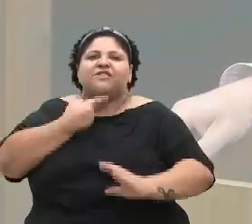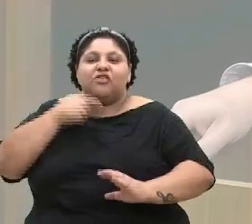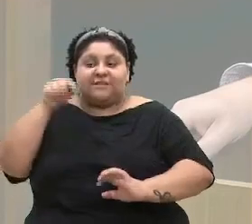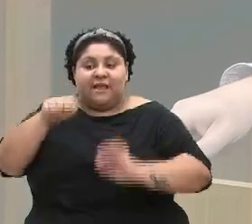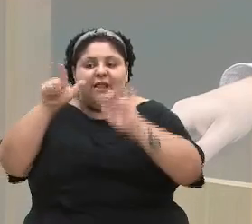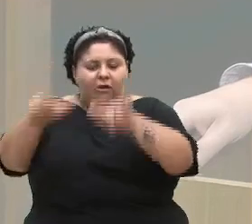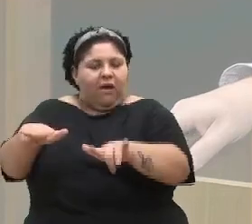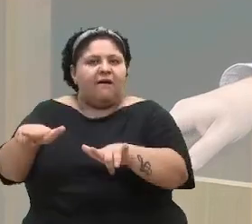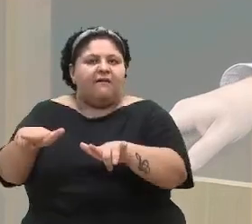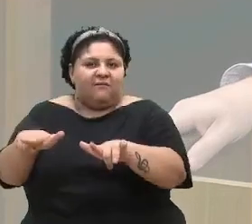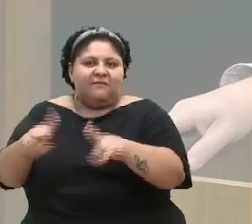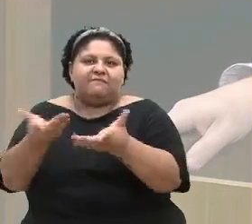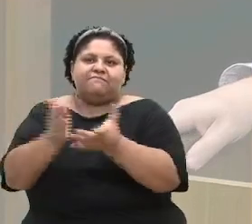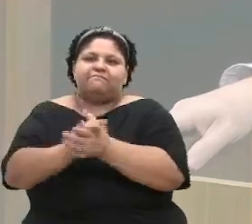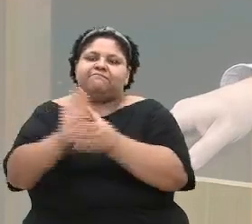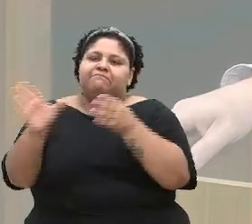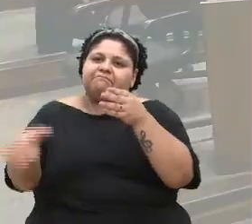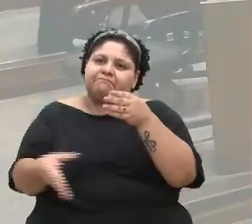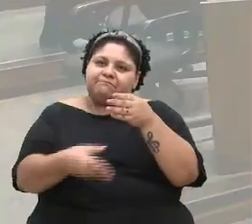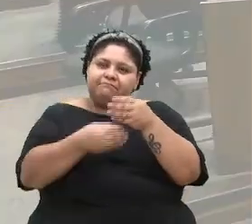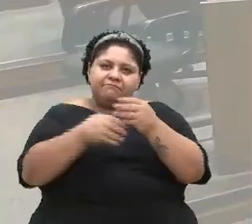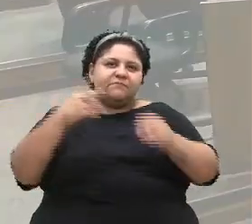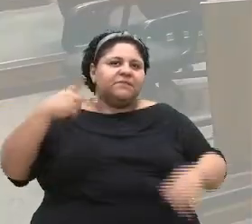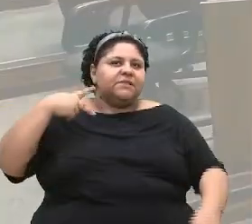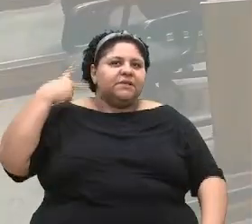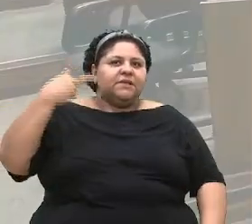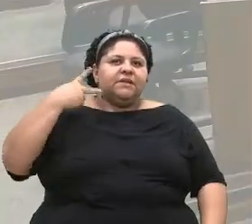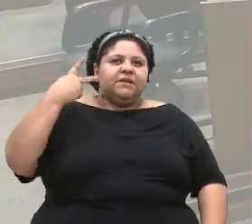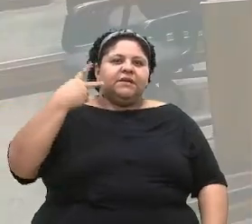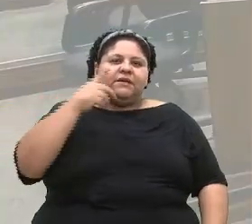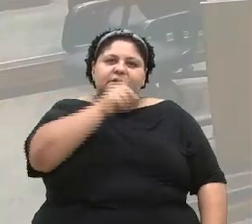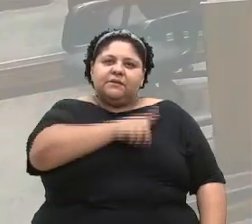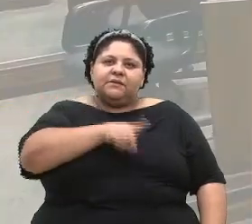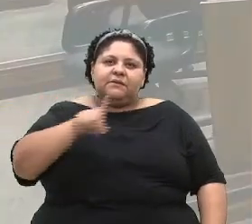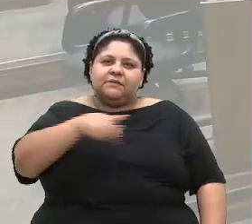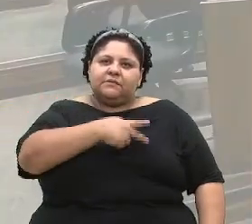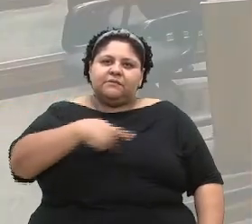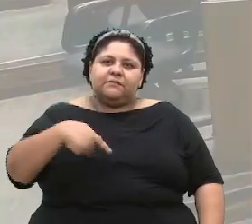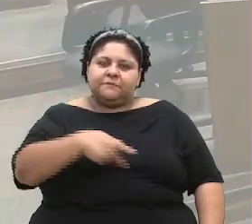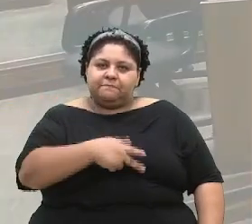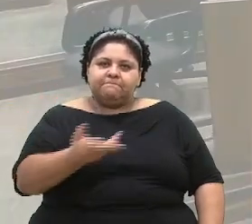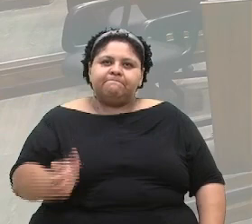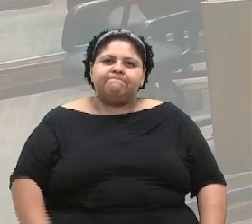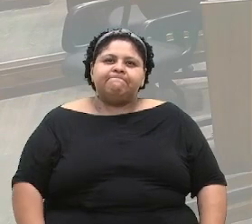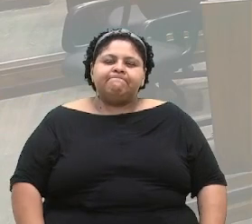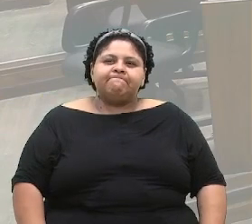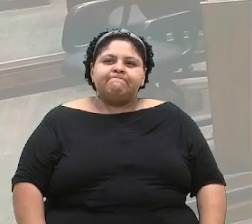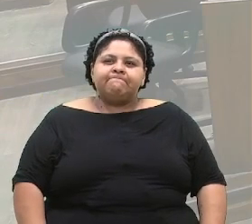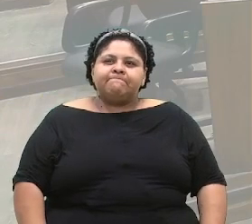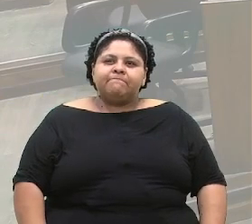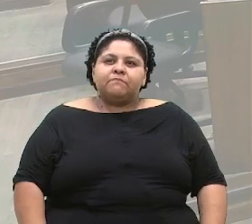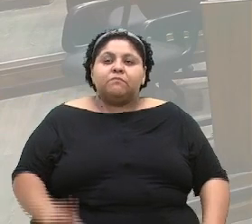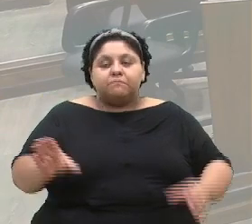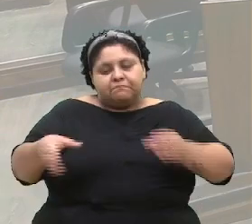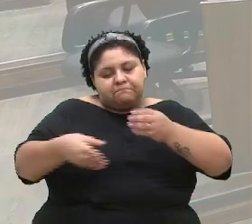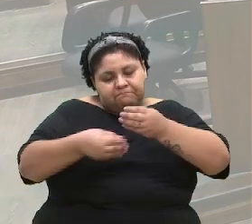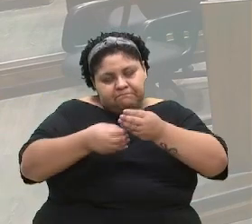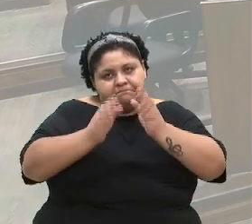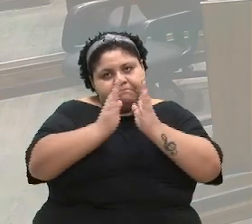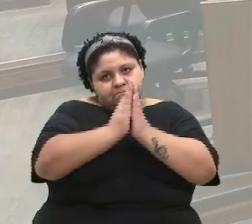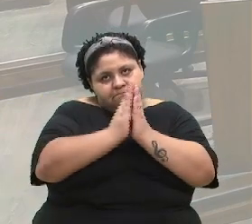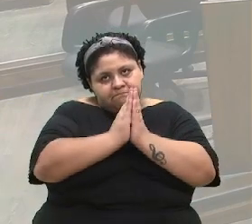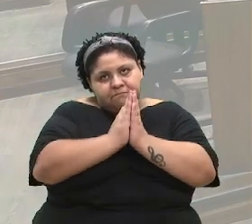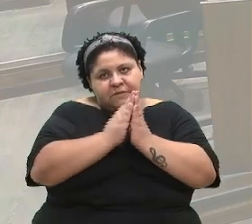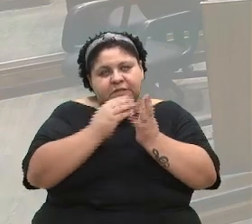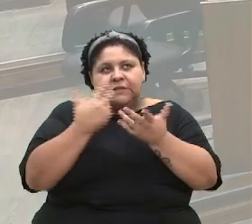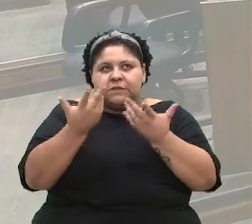localidade, daquela região. Seu à parte, vereador Zanquim. Vereador Lucas, me permite uma parte no sentido de